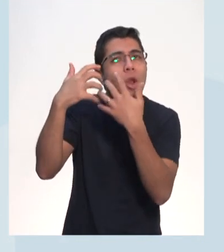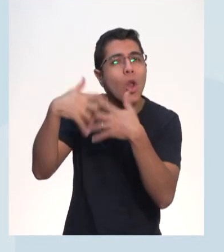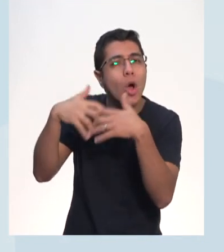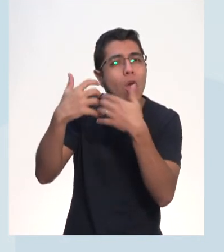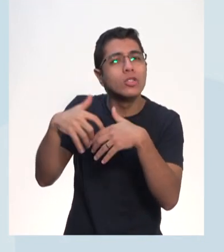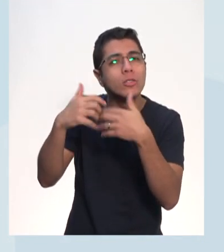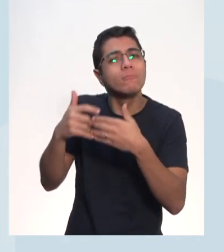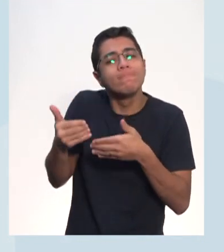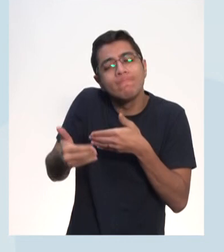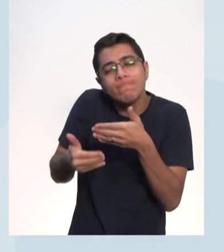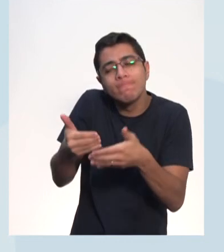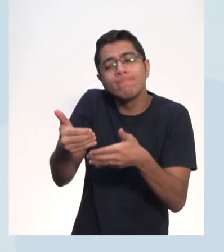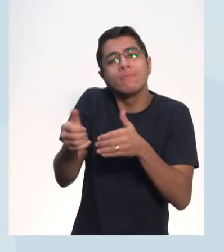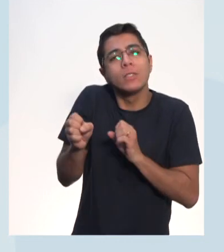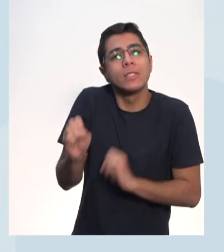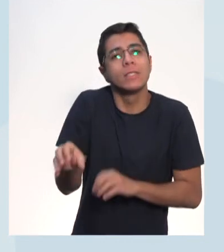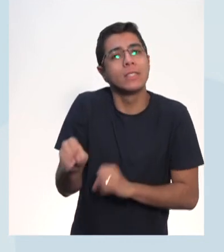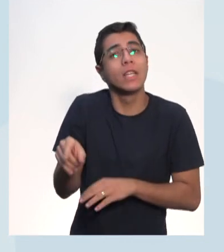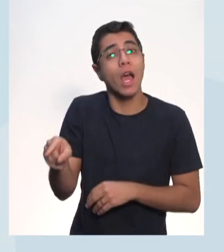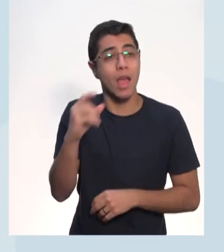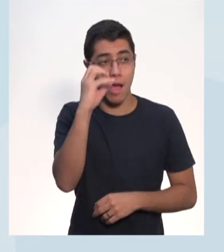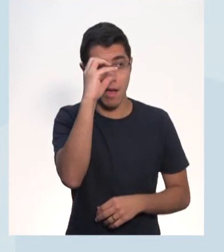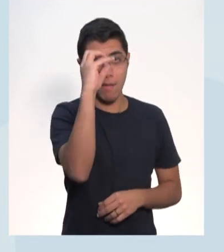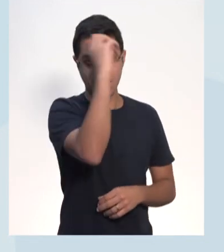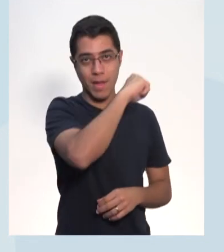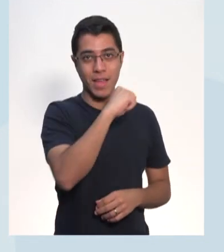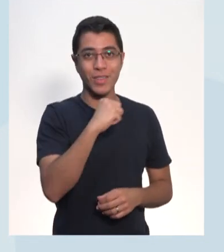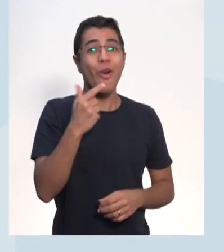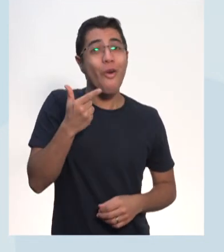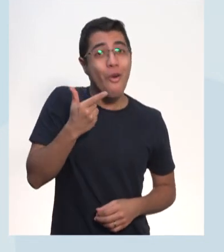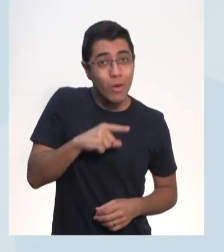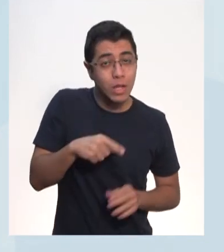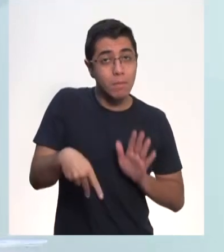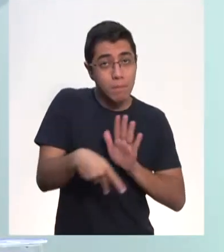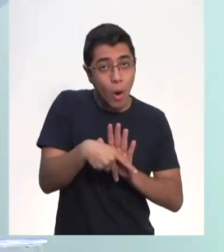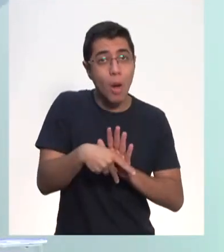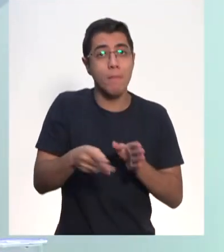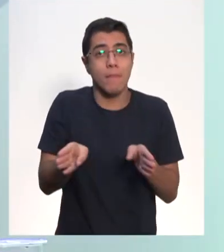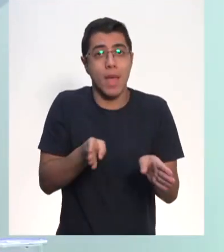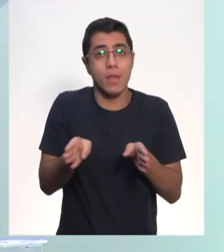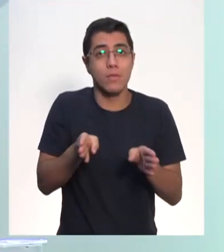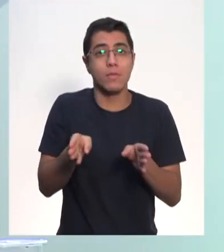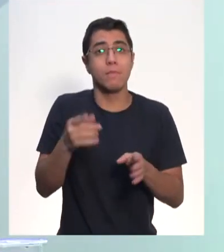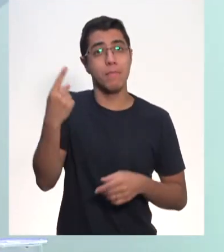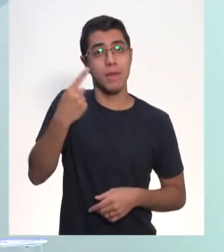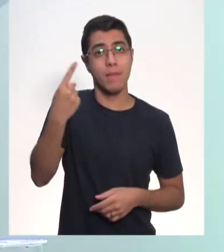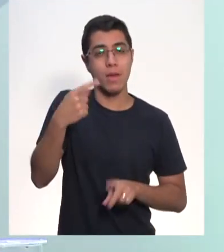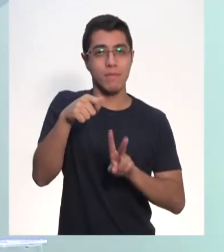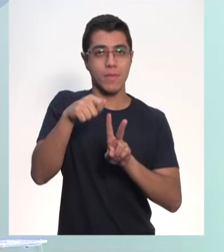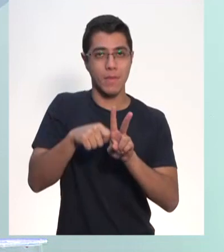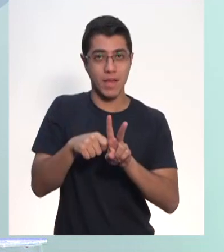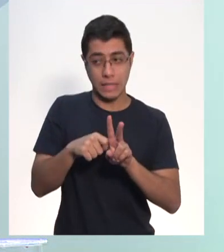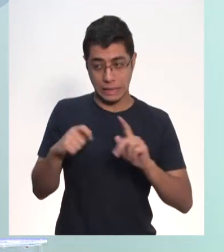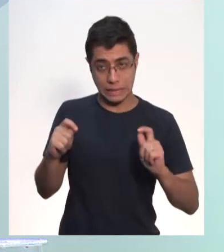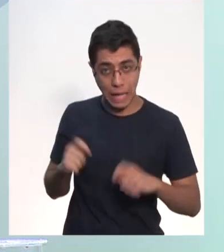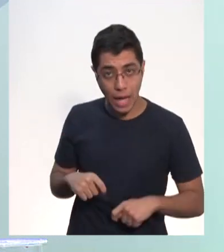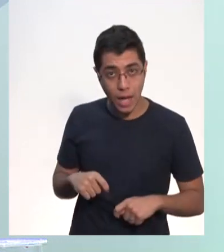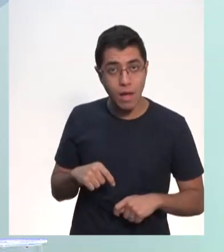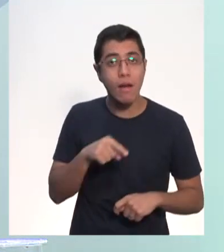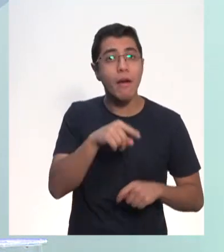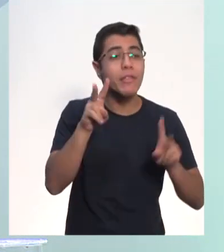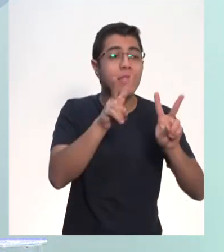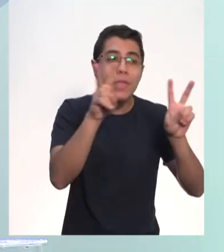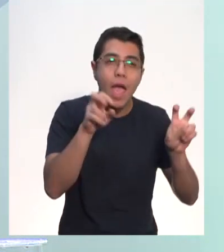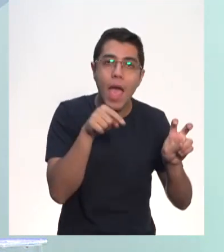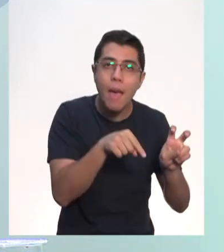aprendizagens significativas para o primeiro bimestre. Então, habilidades de temas que sejam relevantes e que contribuam